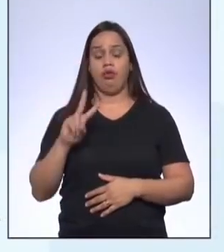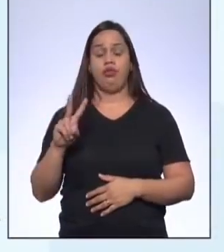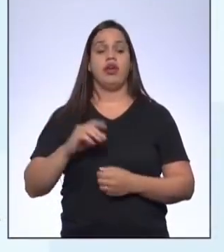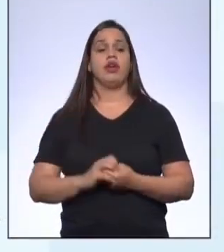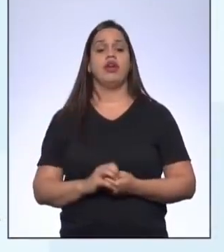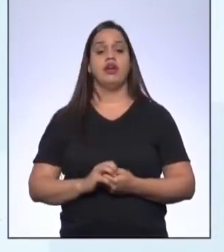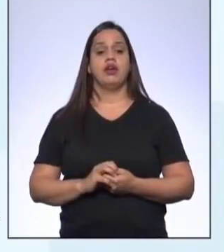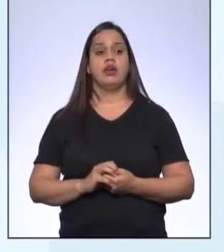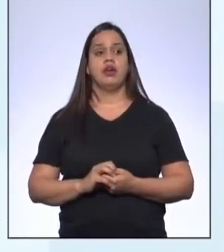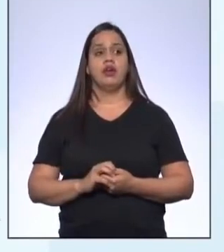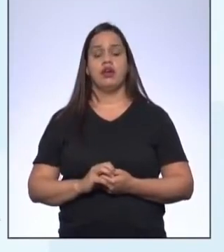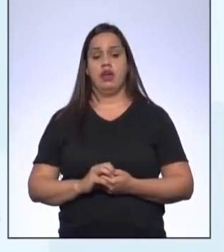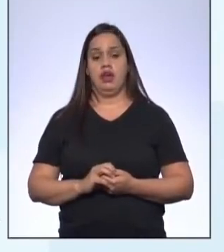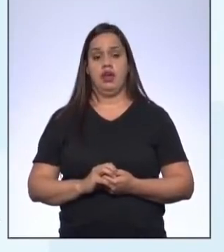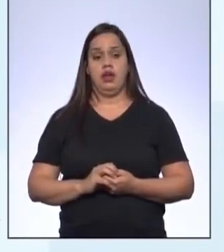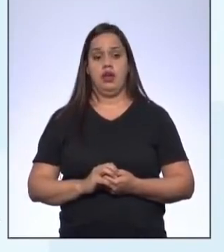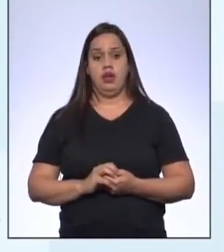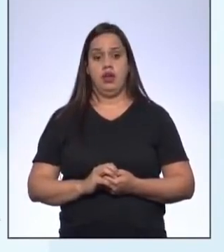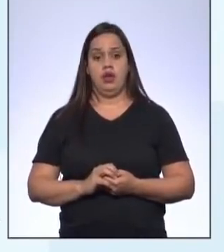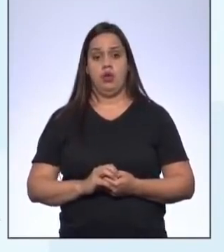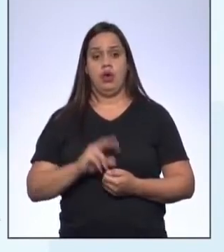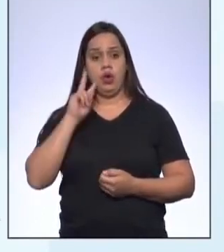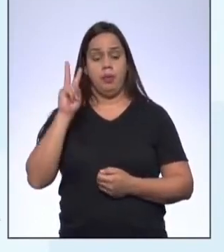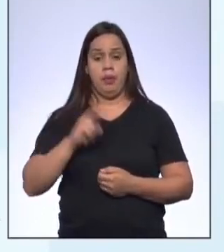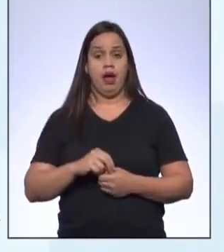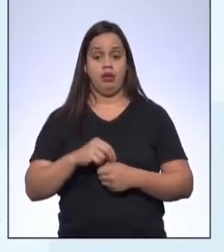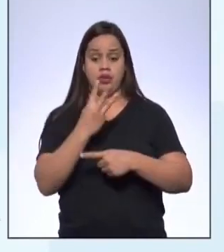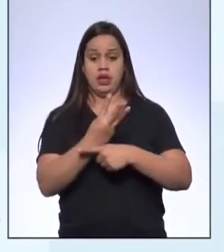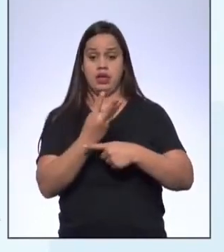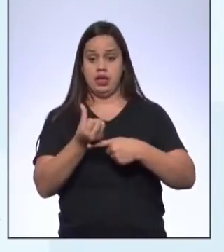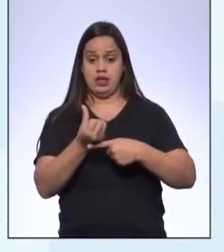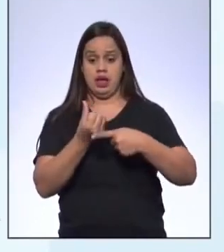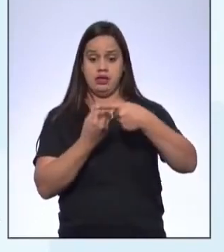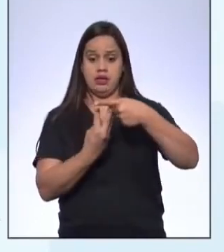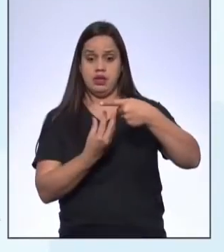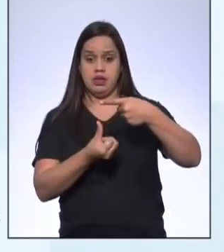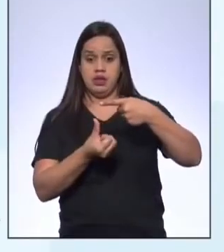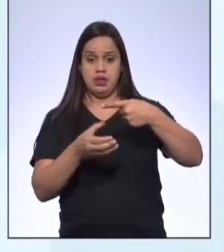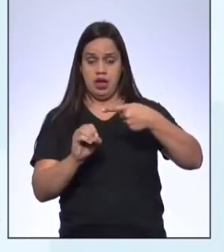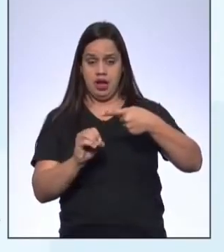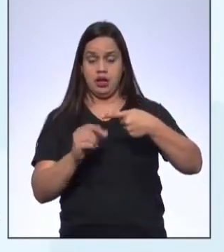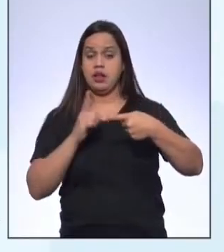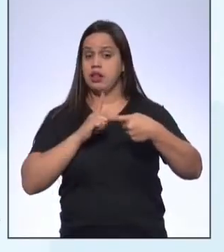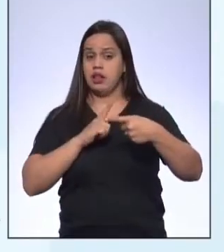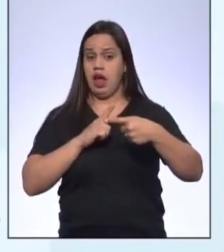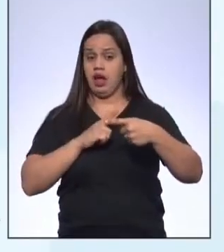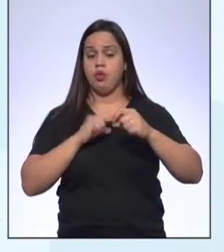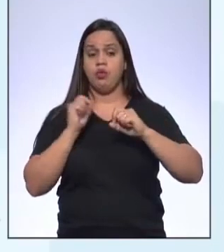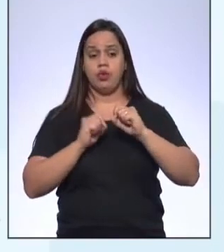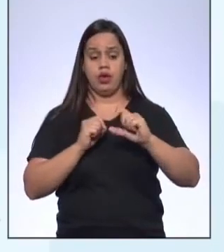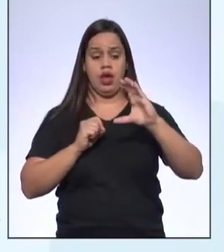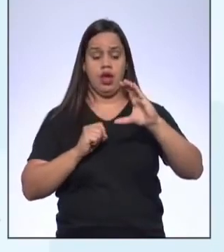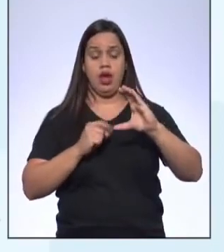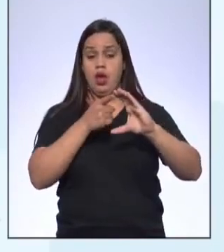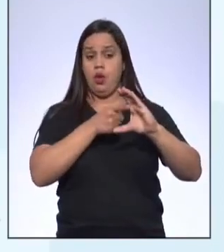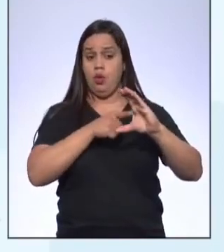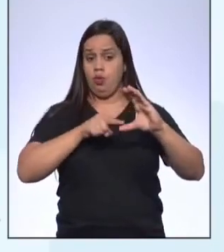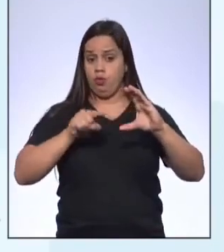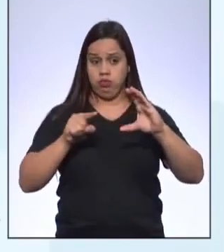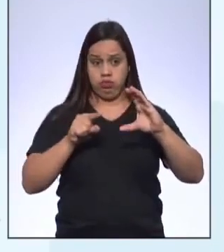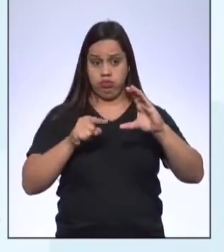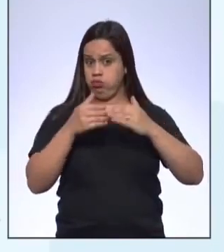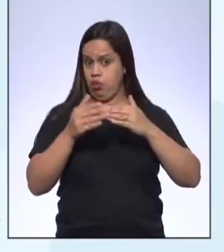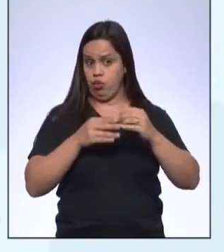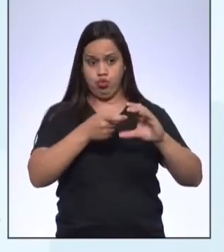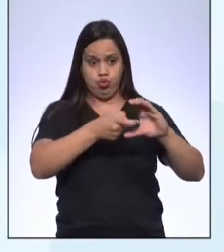pego 336 sobre 360, eu tenho um ângulo qualquer, x ali, né? Um valor qualquer,